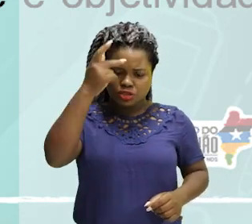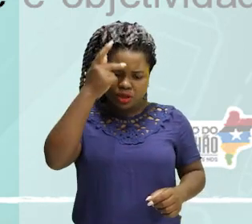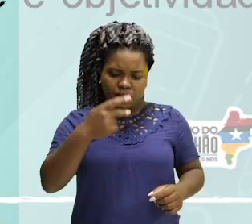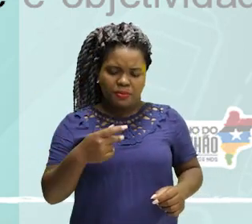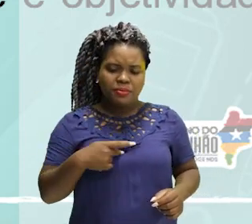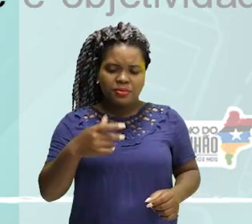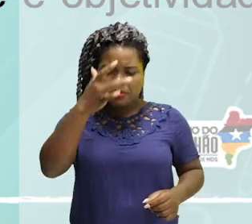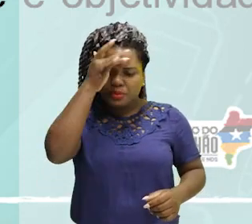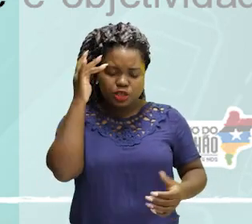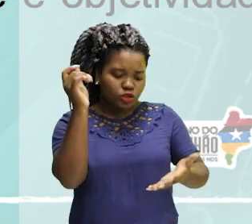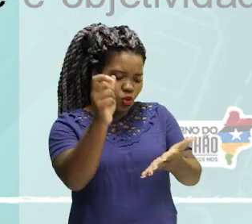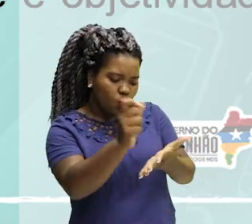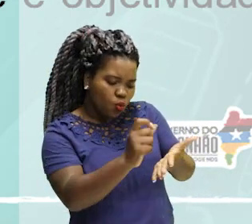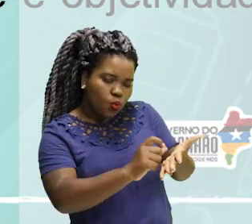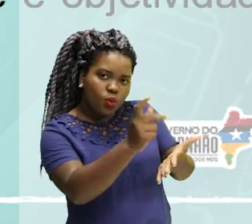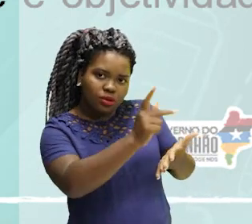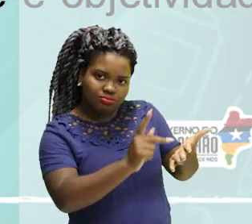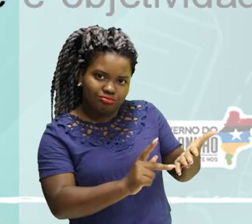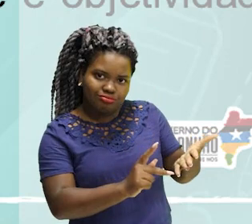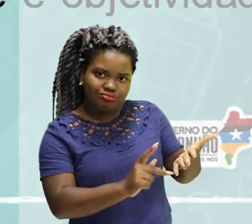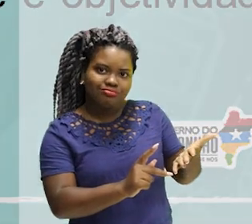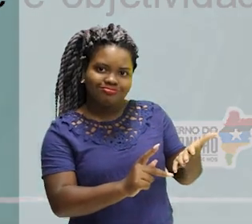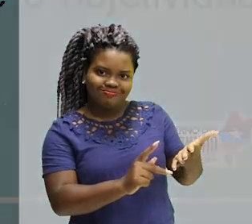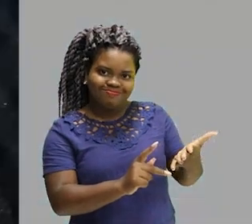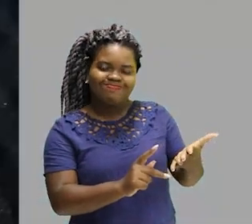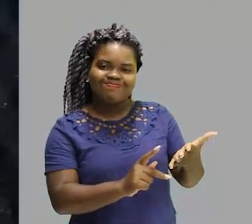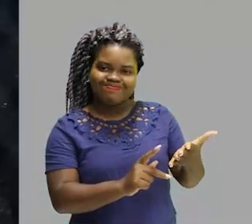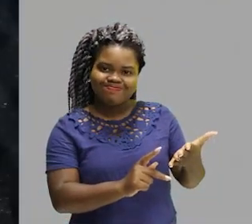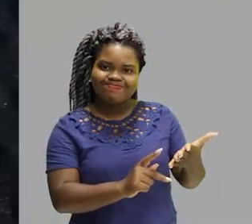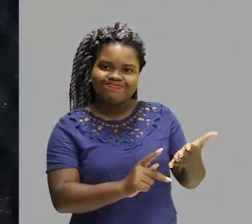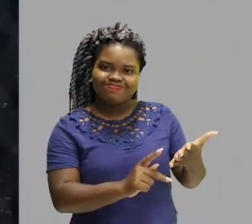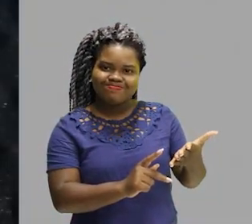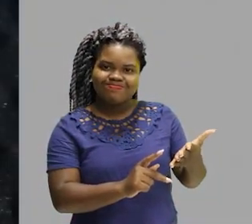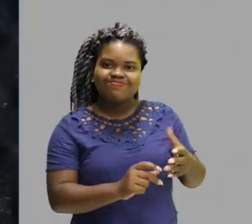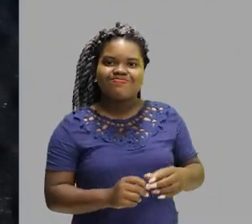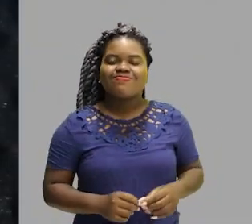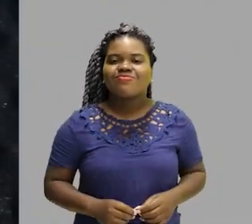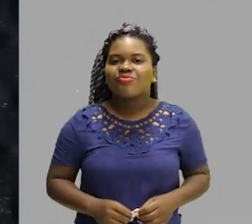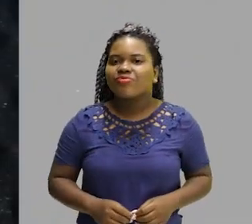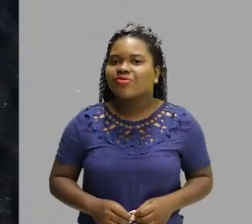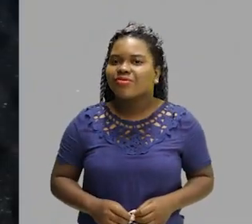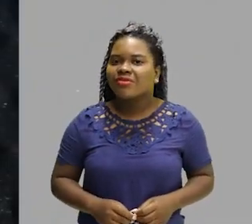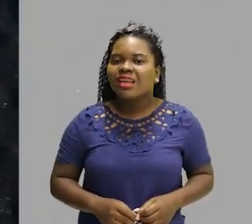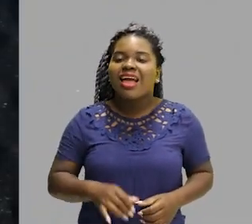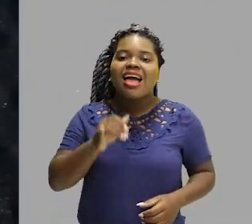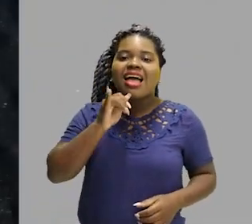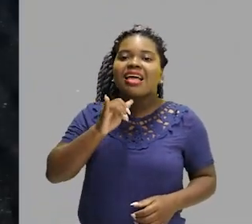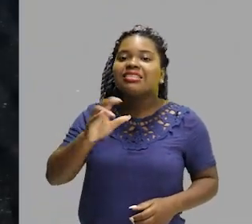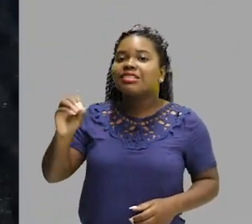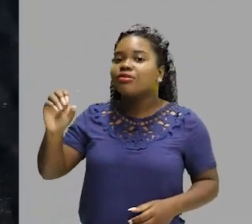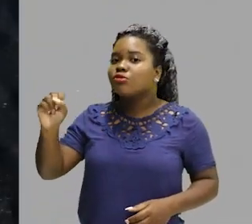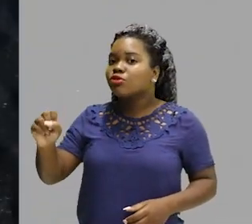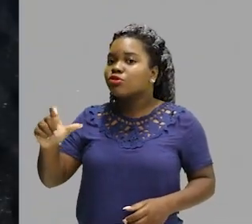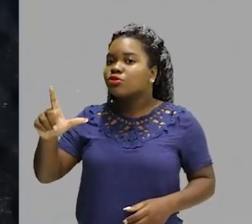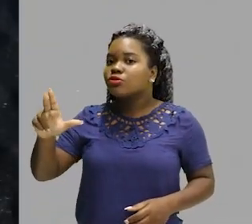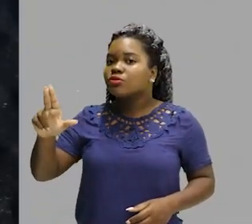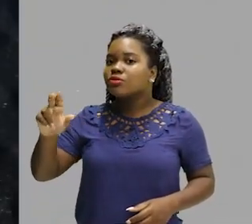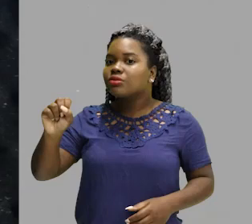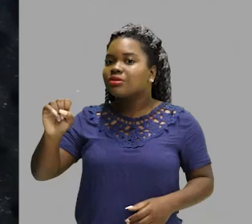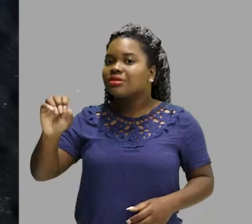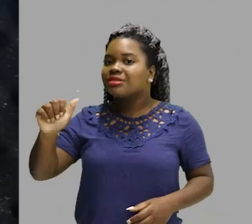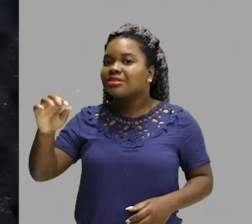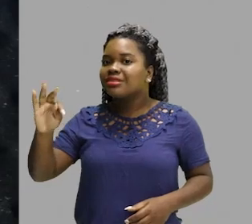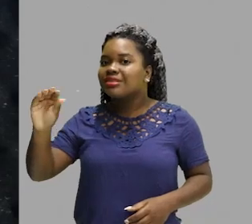lembrar de uma epopeia, né? Uma poesia épica é uma epopeia. Os Lusíadas, que nós vamos falar em outra aula,